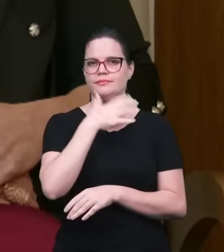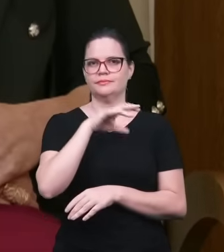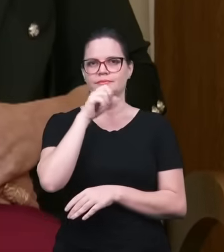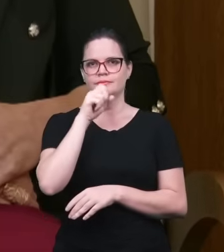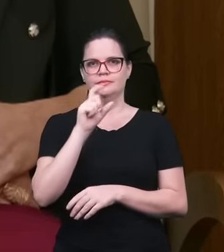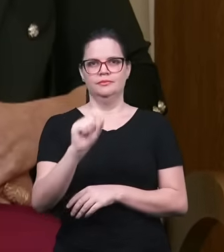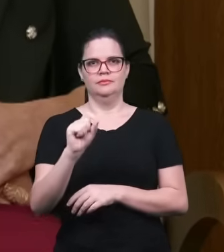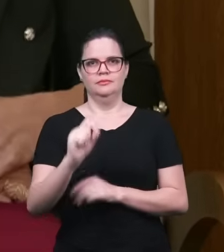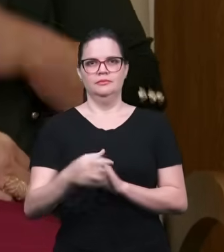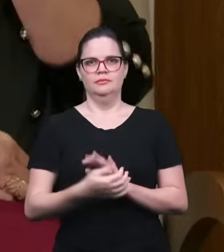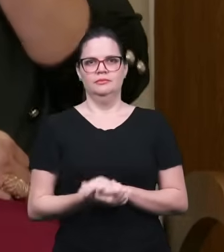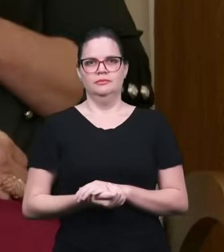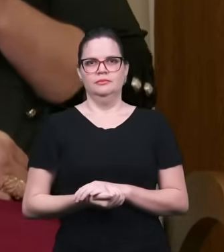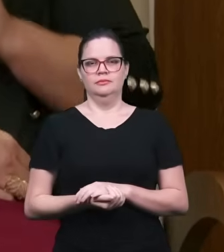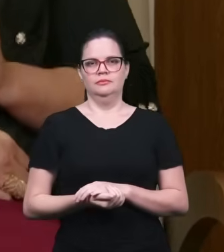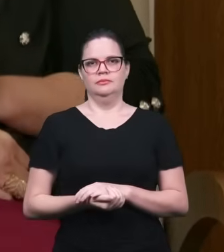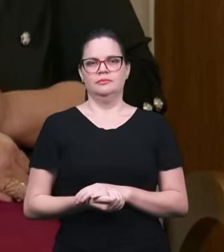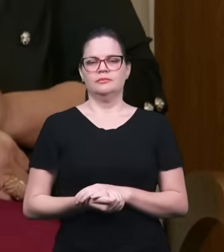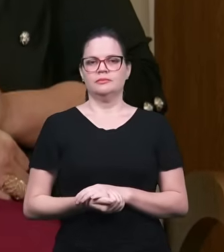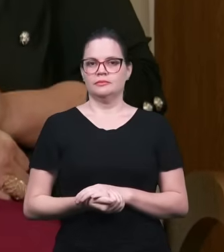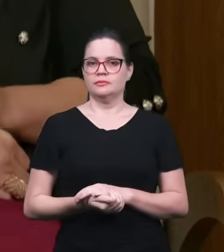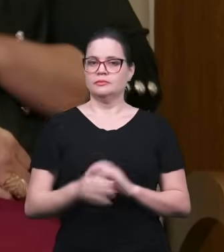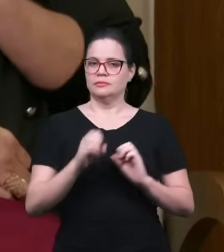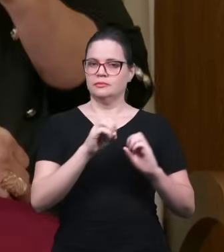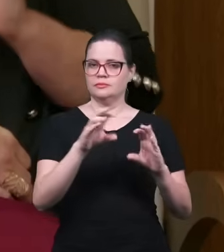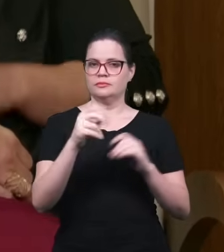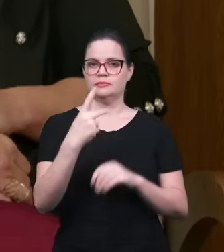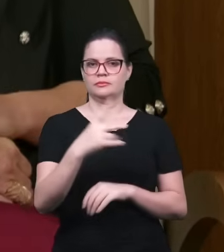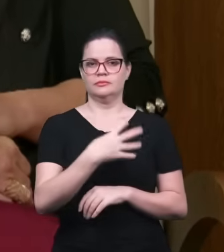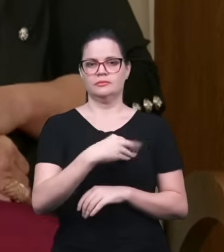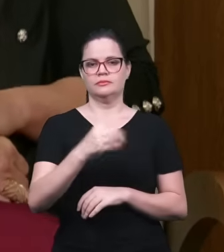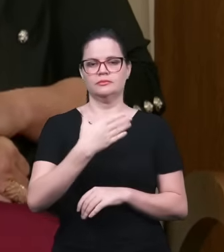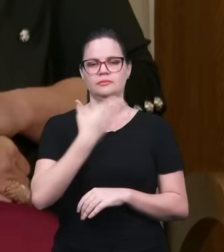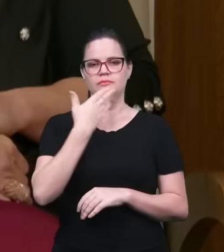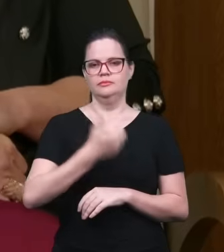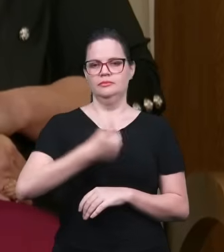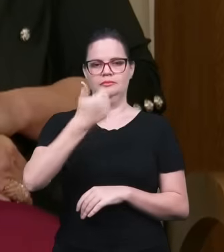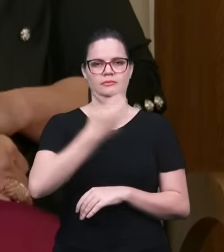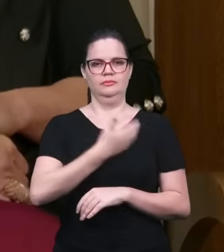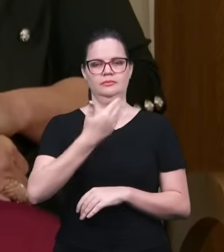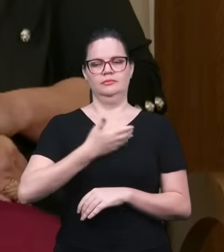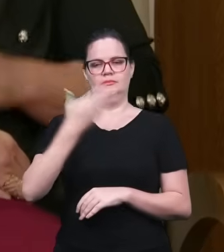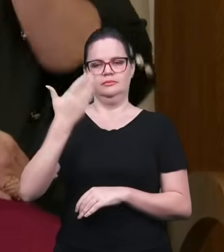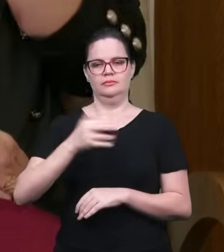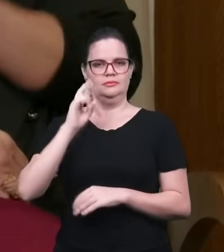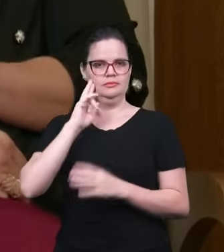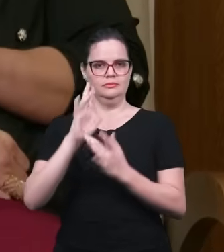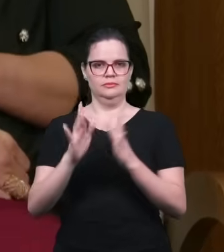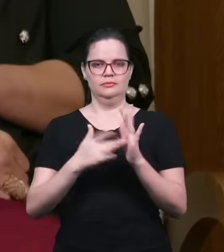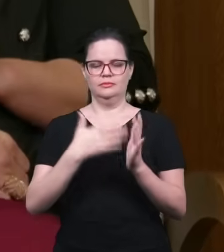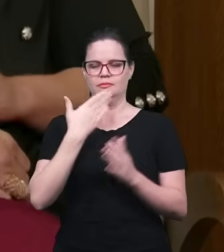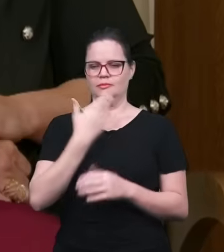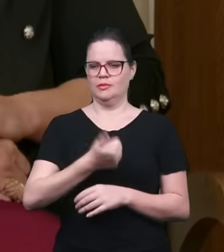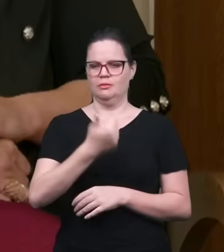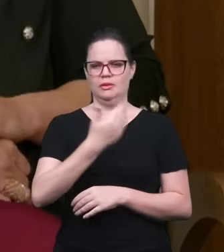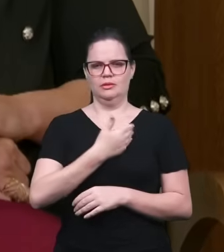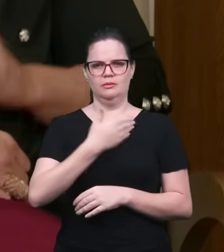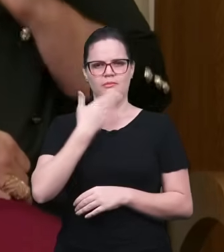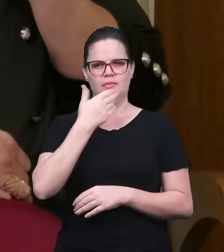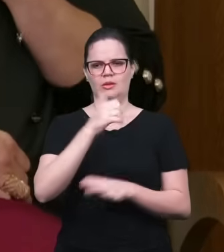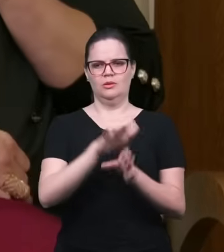pais, apresentem aos seus filhos o melhor amigo que eles vão poder ter na vida deles. O melhor